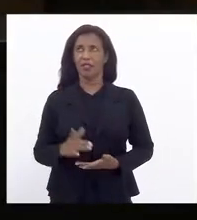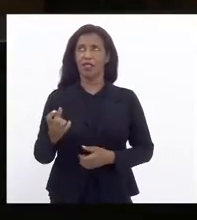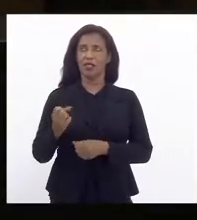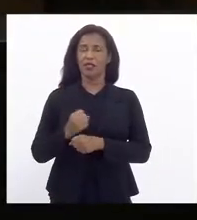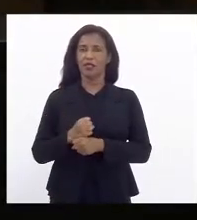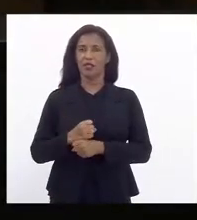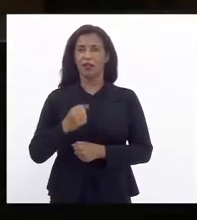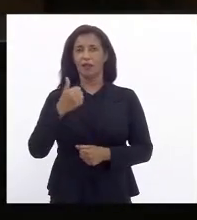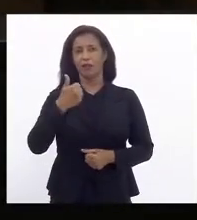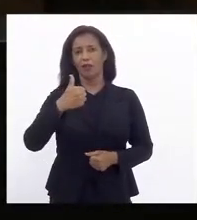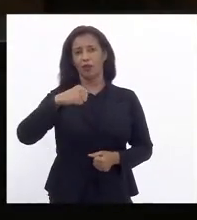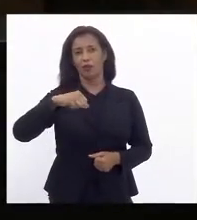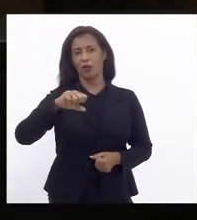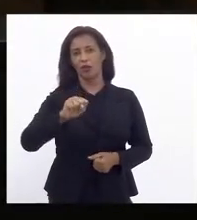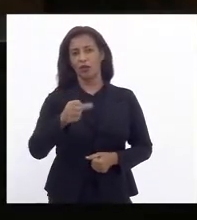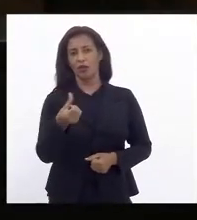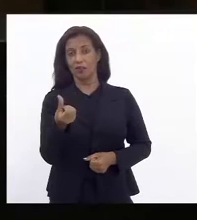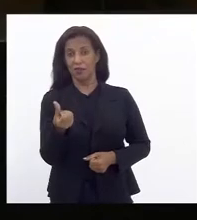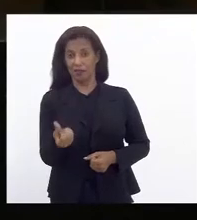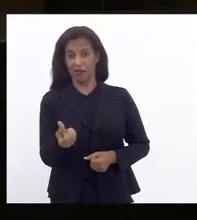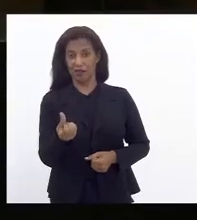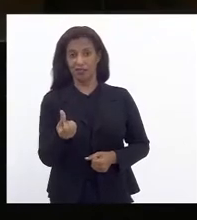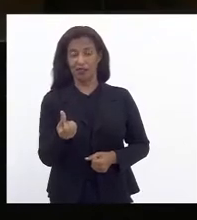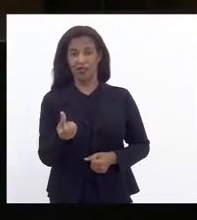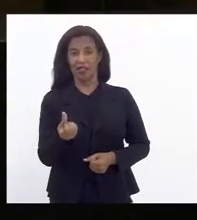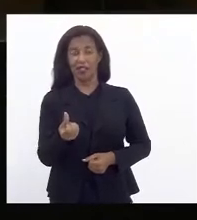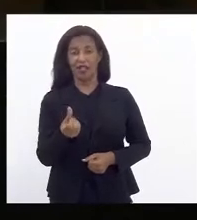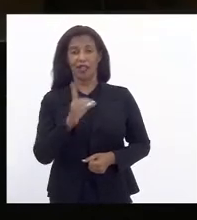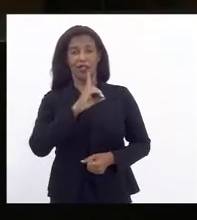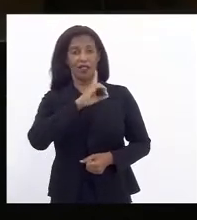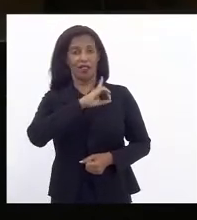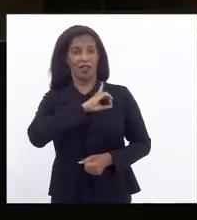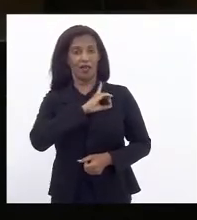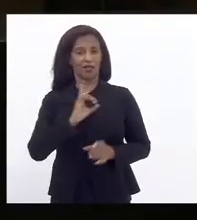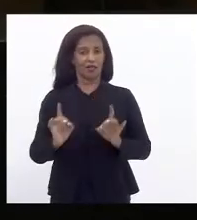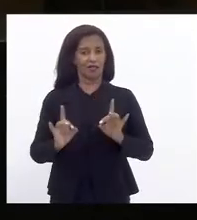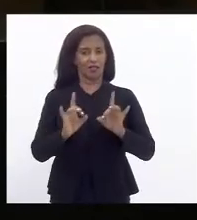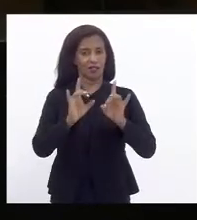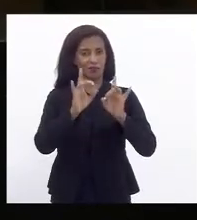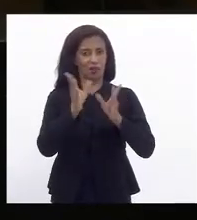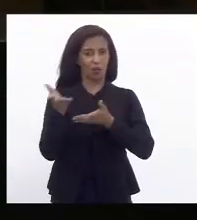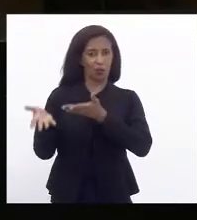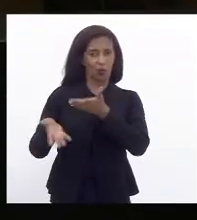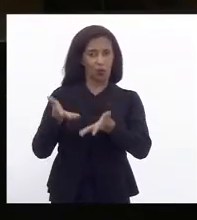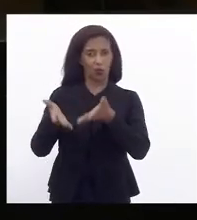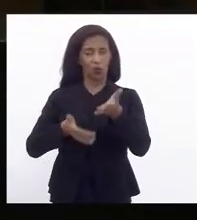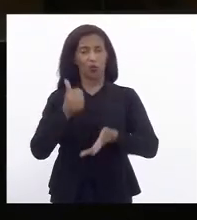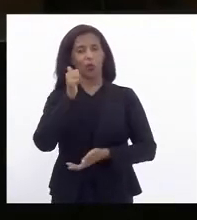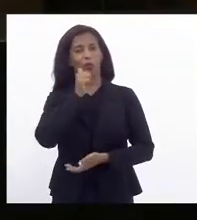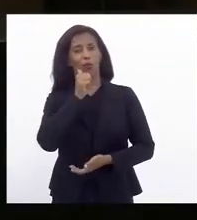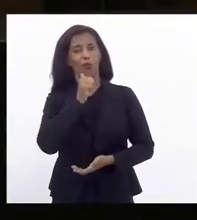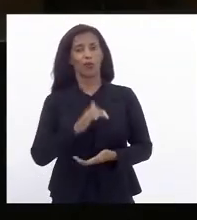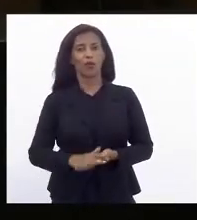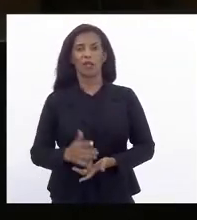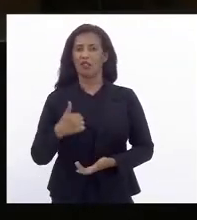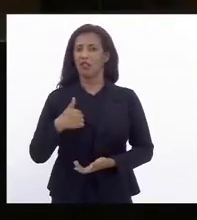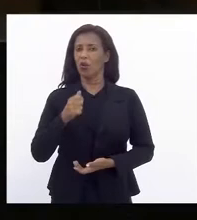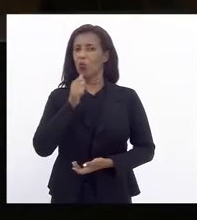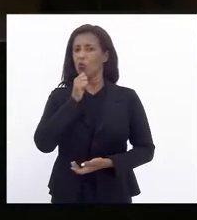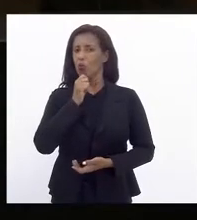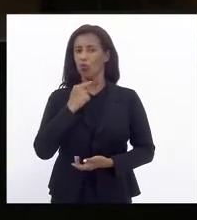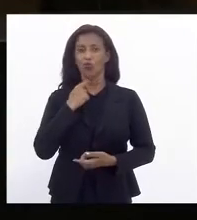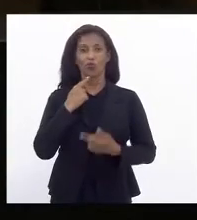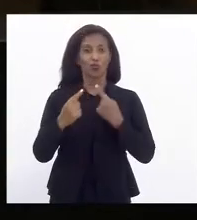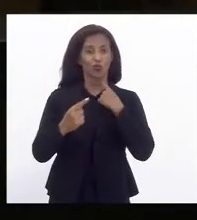de 1986, delegacias especiais de atendimento à mulher, e que eu não tenho a menor